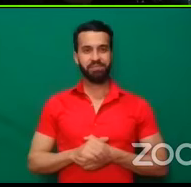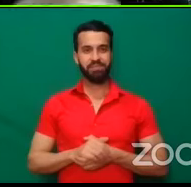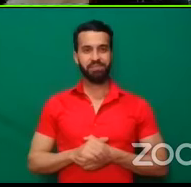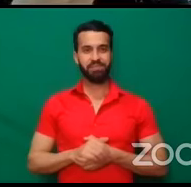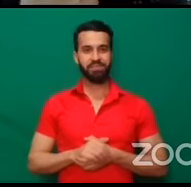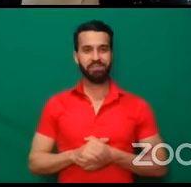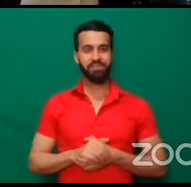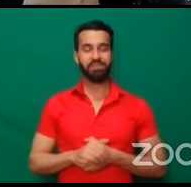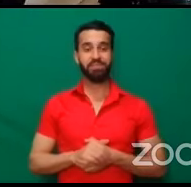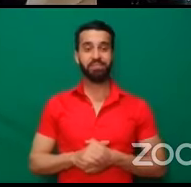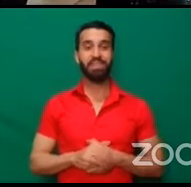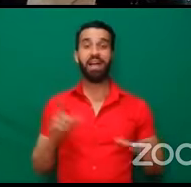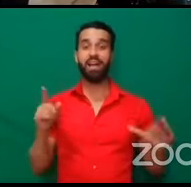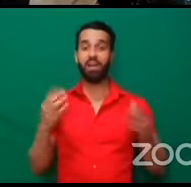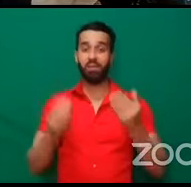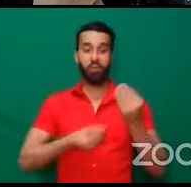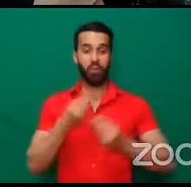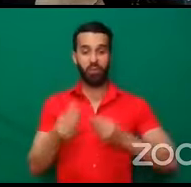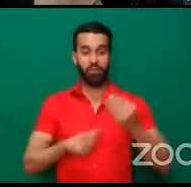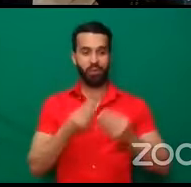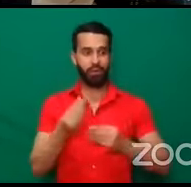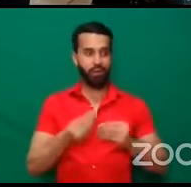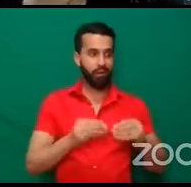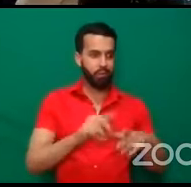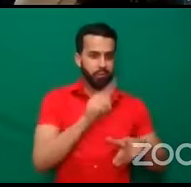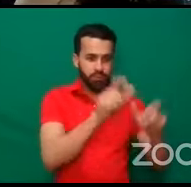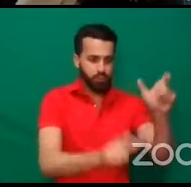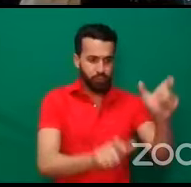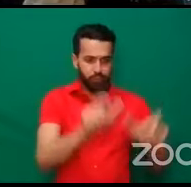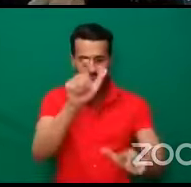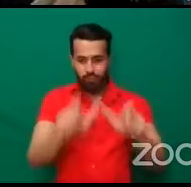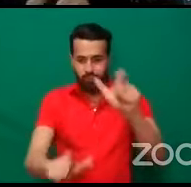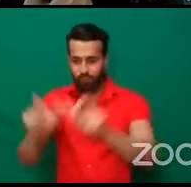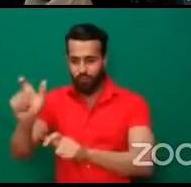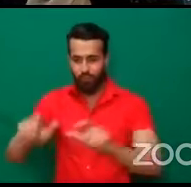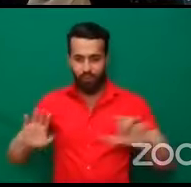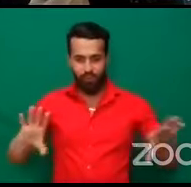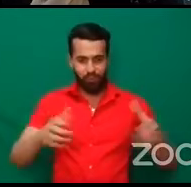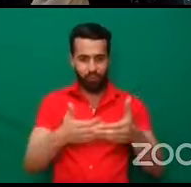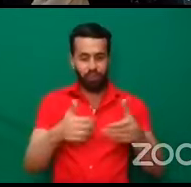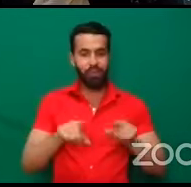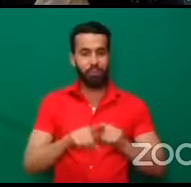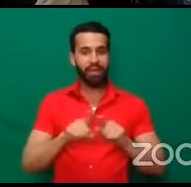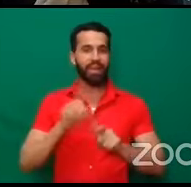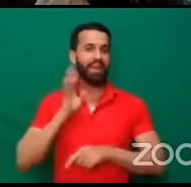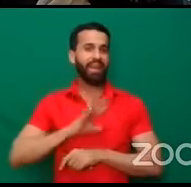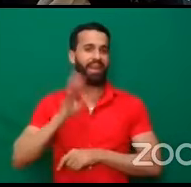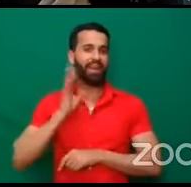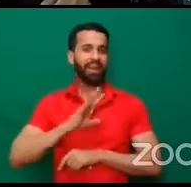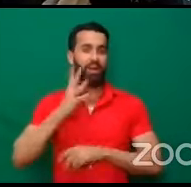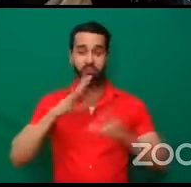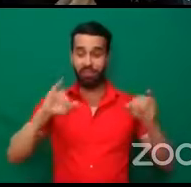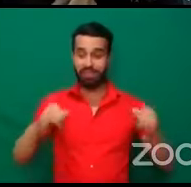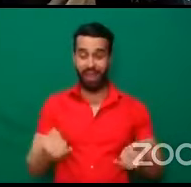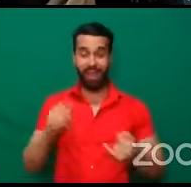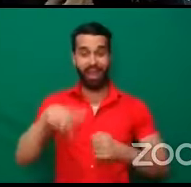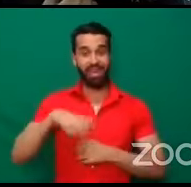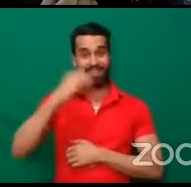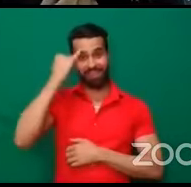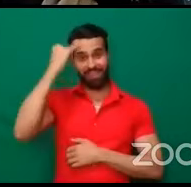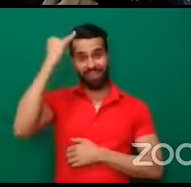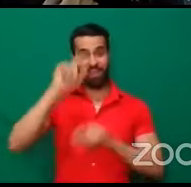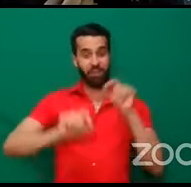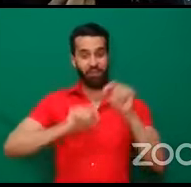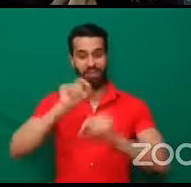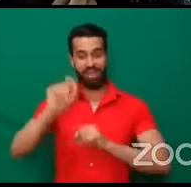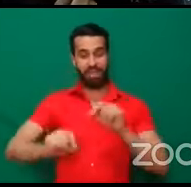E como é que foi essa colaboração com a equipe, né? Porque tá todo mundo parece que está se divertindo, né? Todo mundo comprou a ideia de fazer máquina